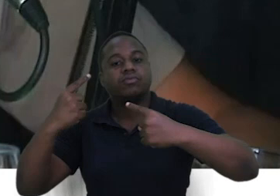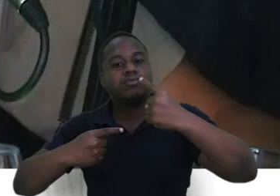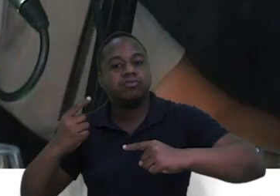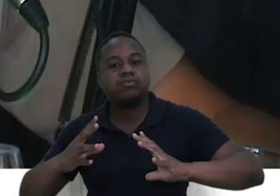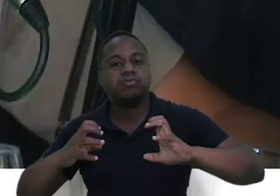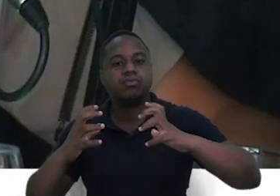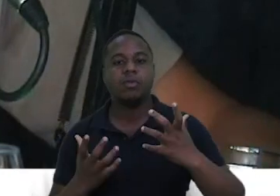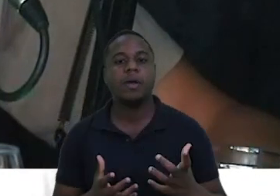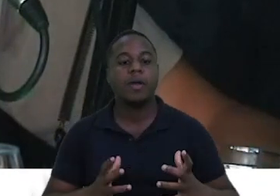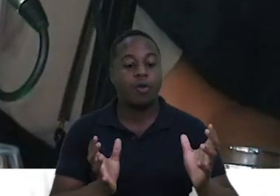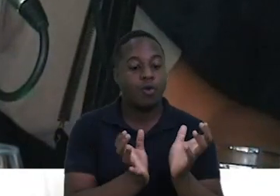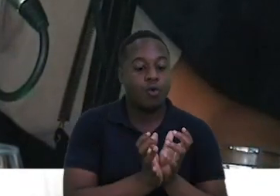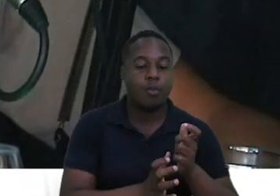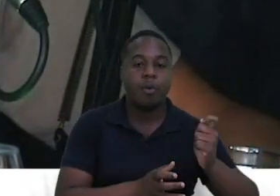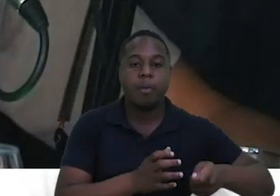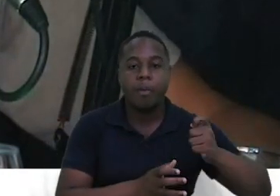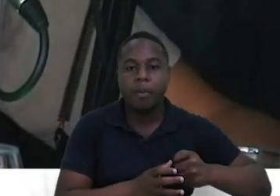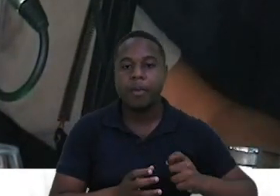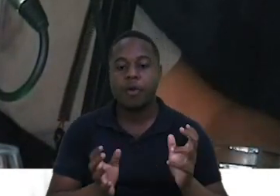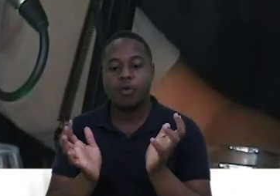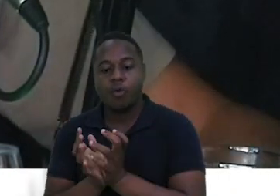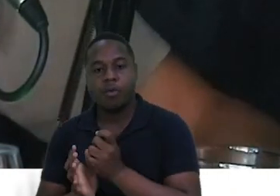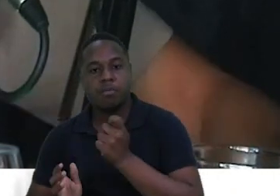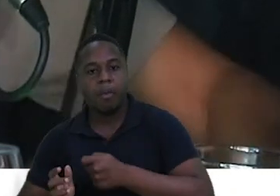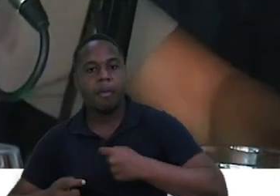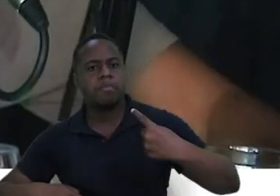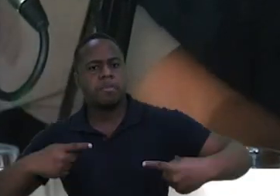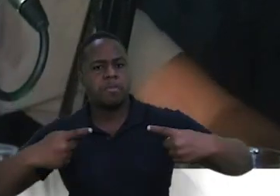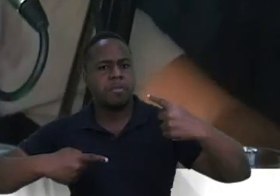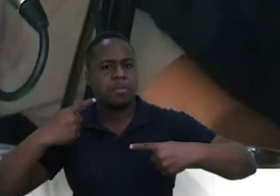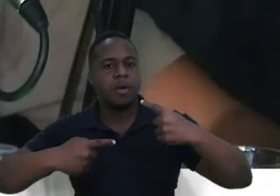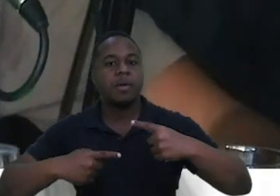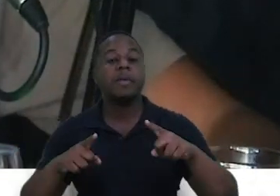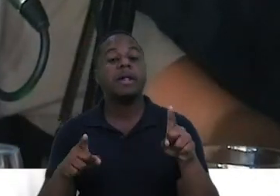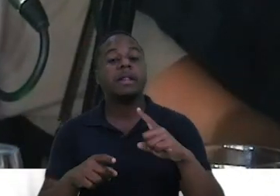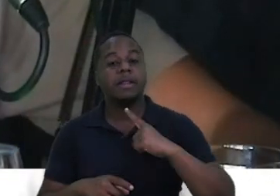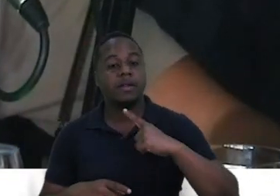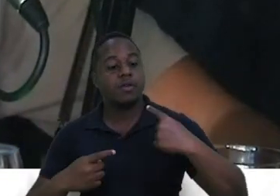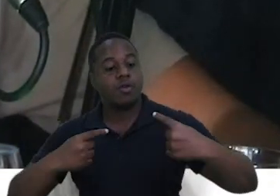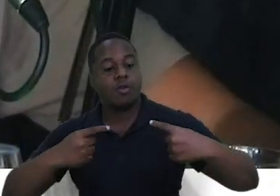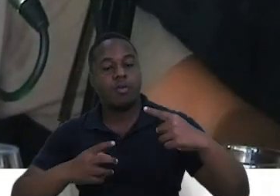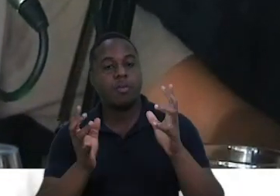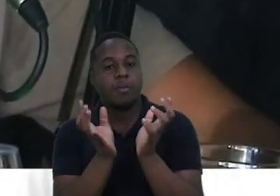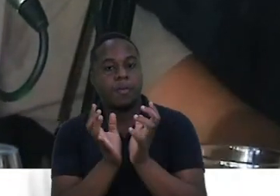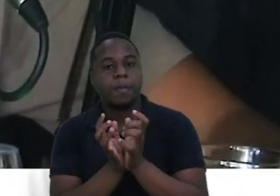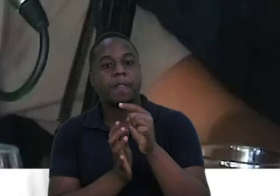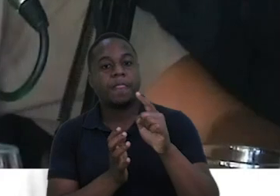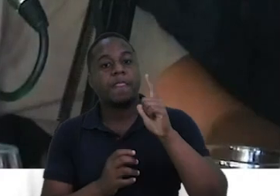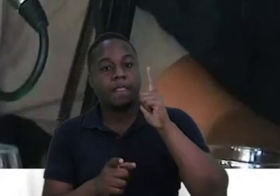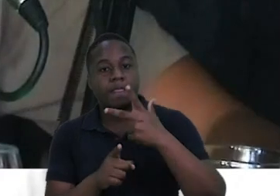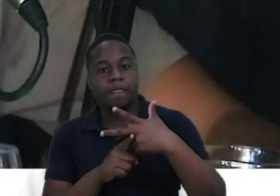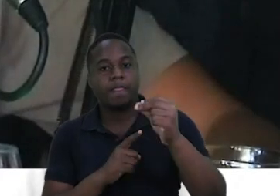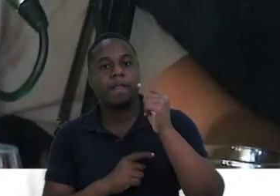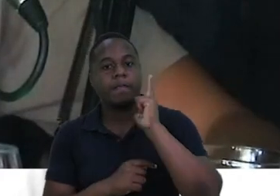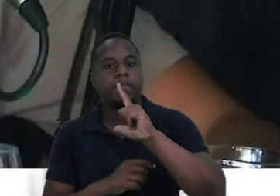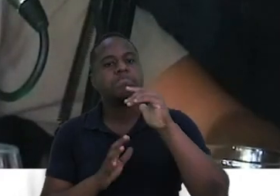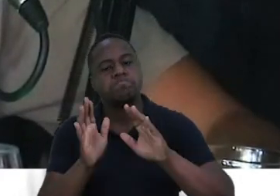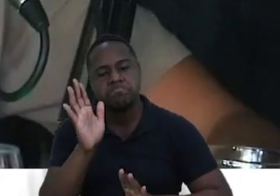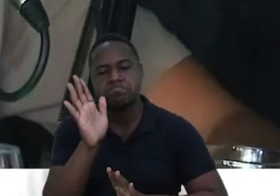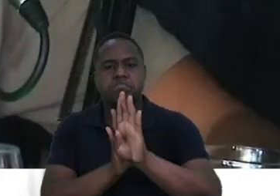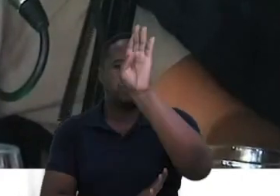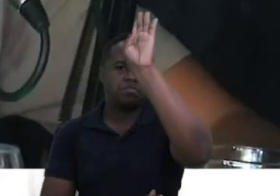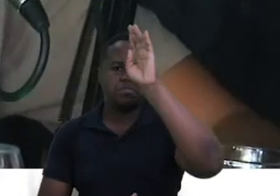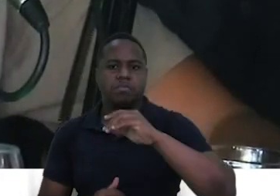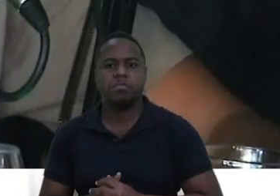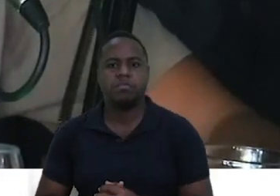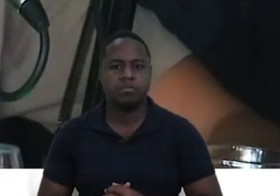de bandas. Então, várias bandas que competiram e que ganharam o FenFit acenderam muito depois, que